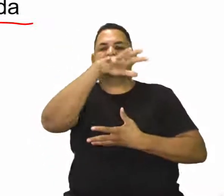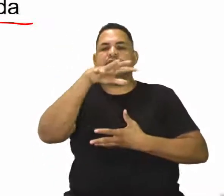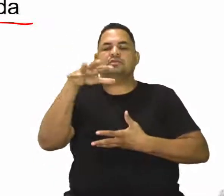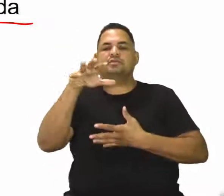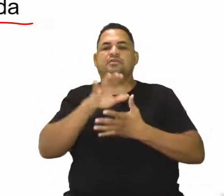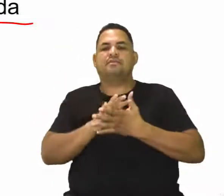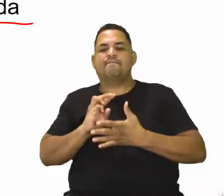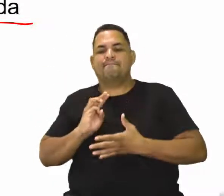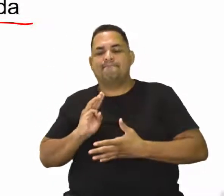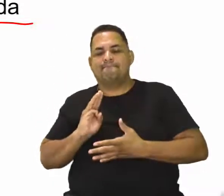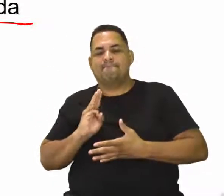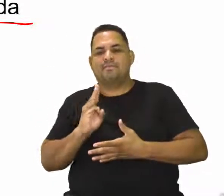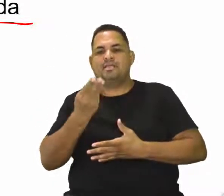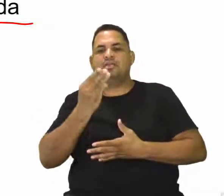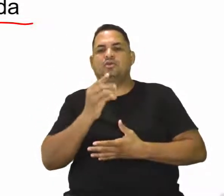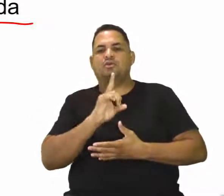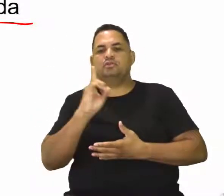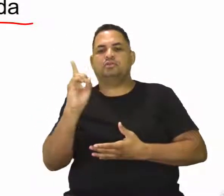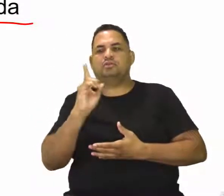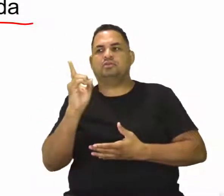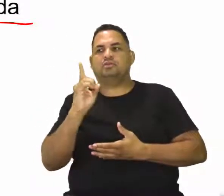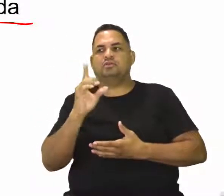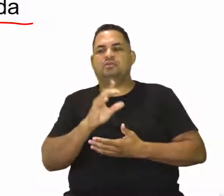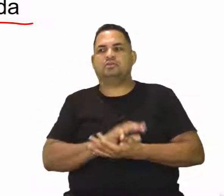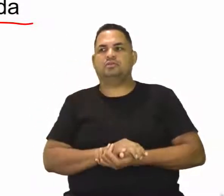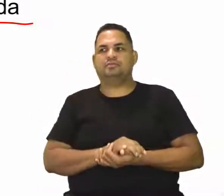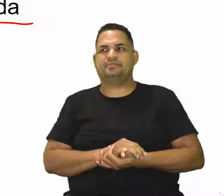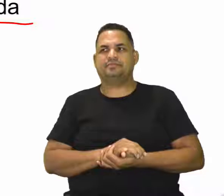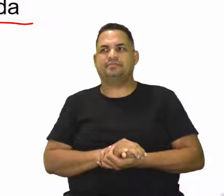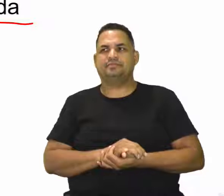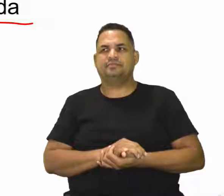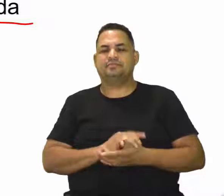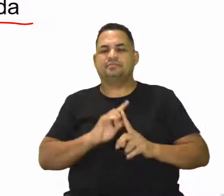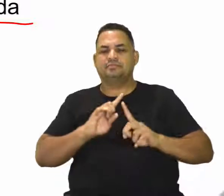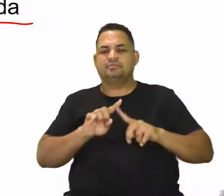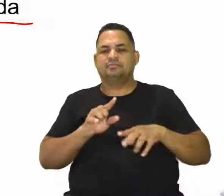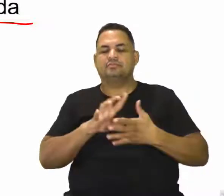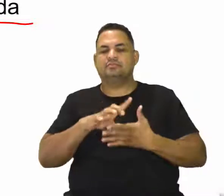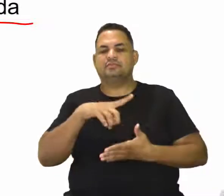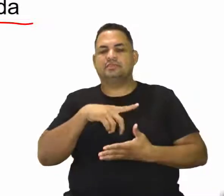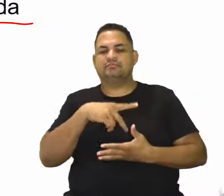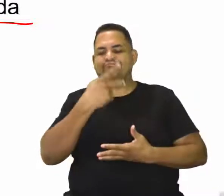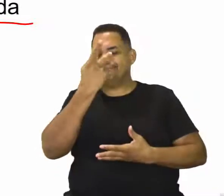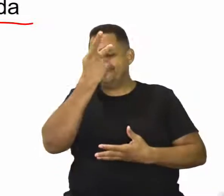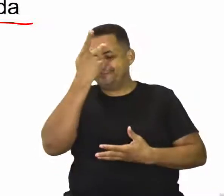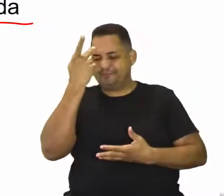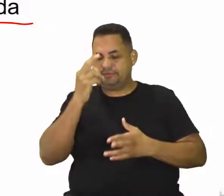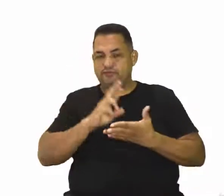dólares para ter esse privilégio, né? Bom, mas tem pessoas e pessoas.